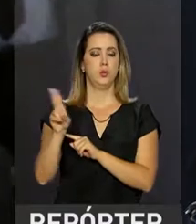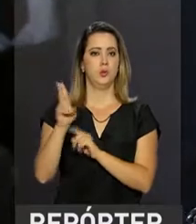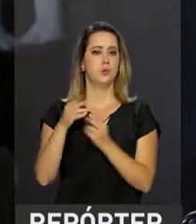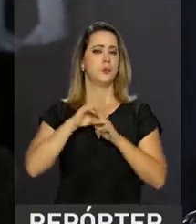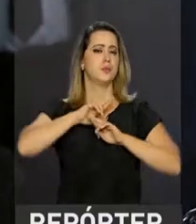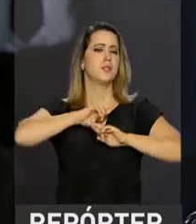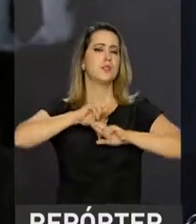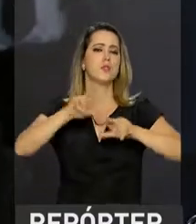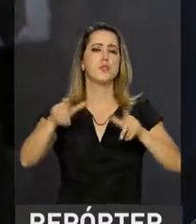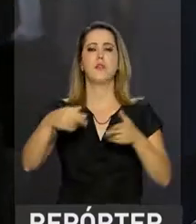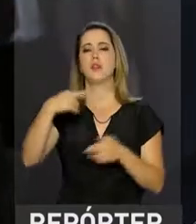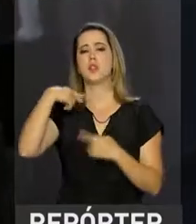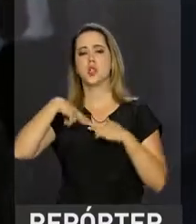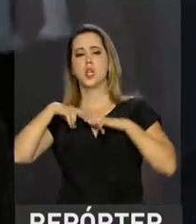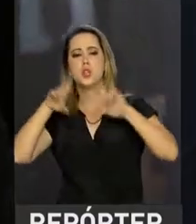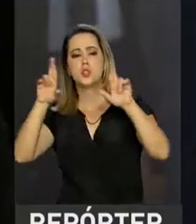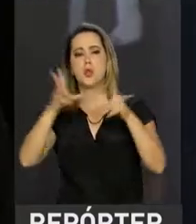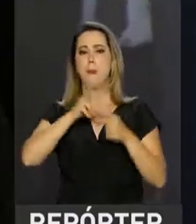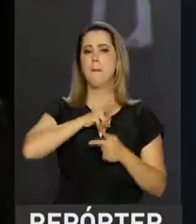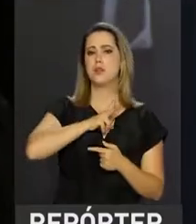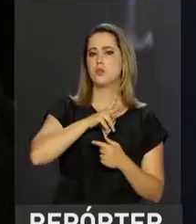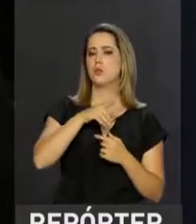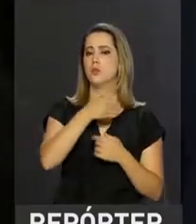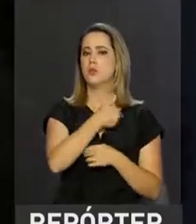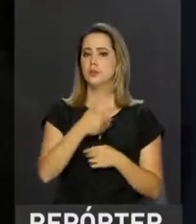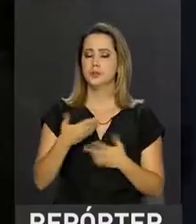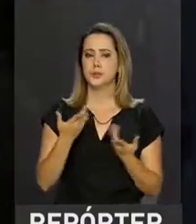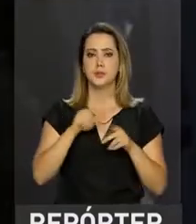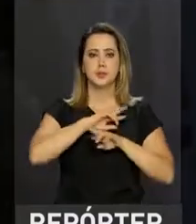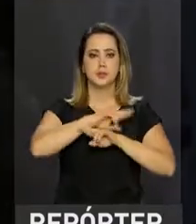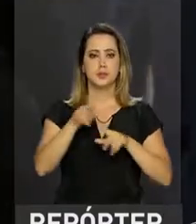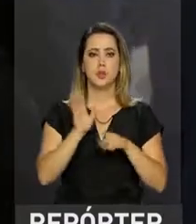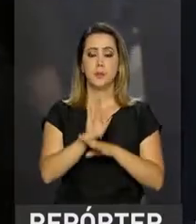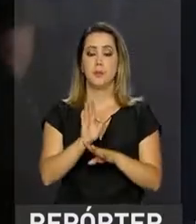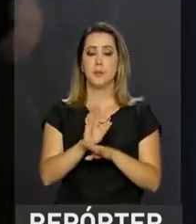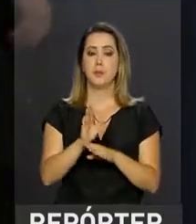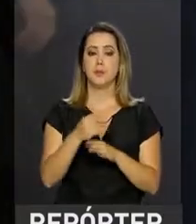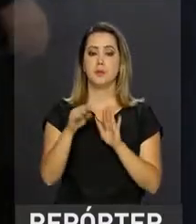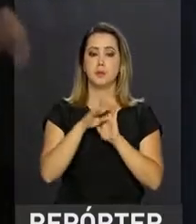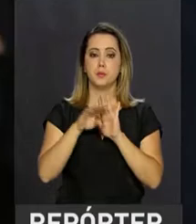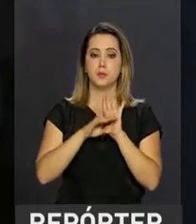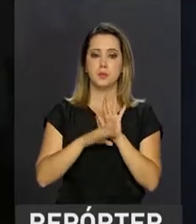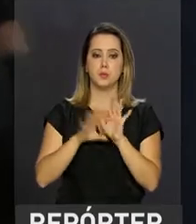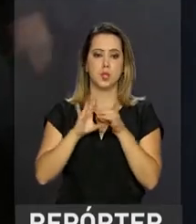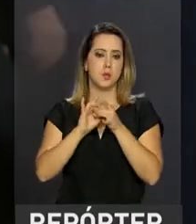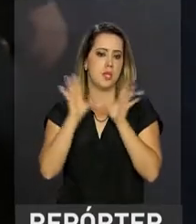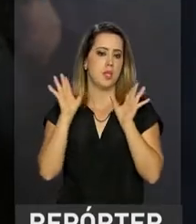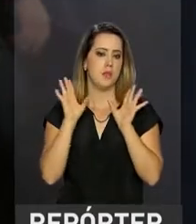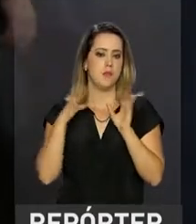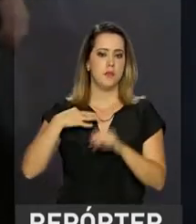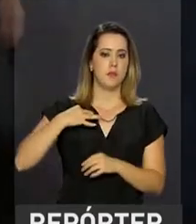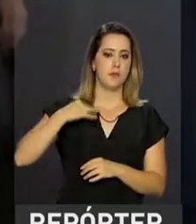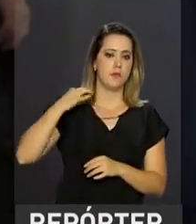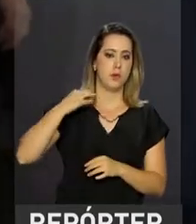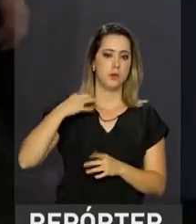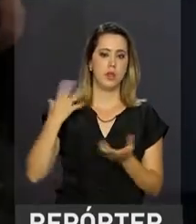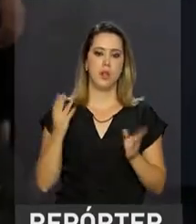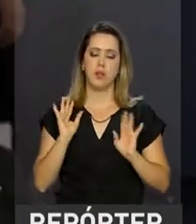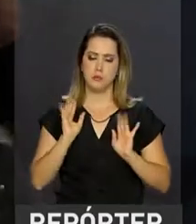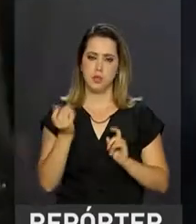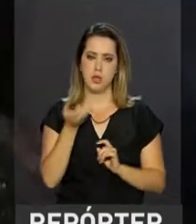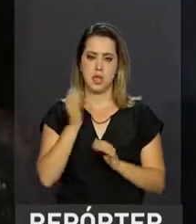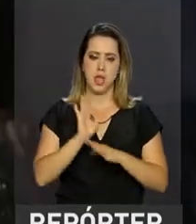religiosas universidades privadas apoiando o programa apoiando de forma voluntária panda de forma é